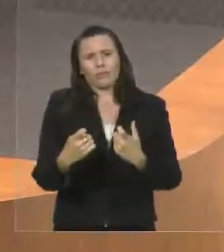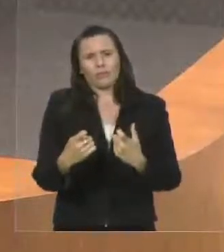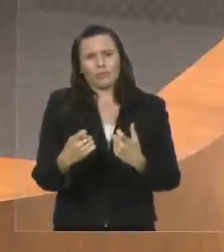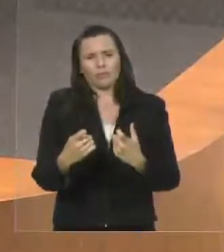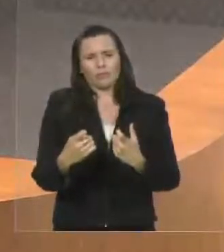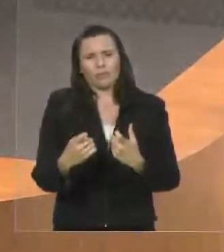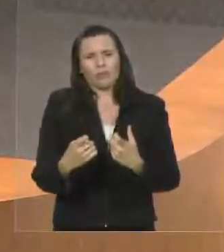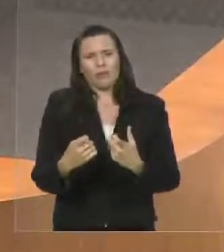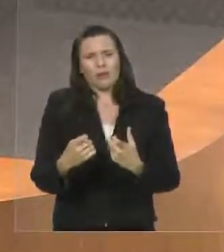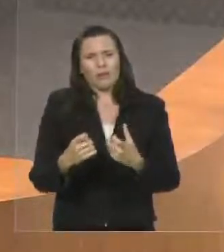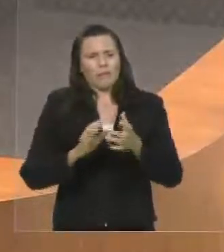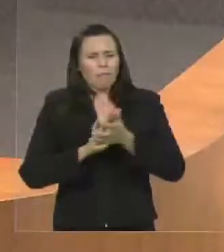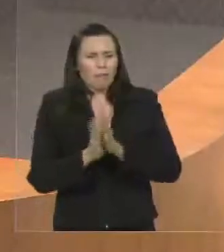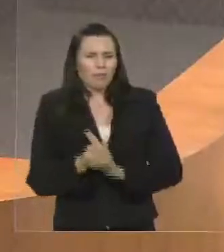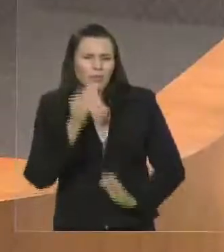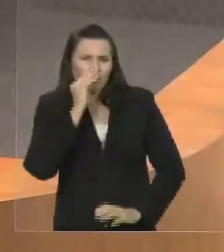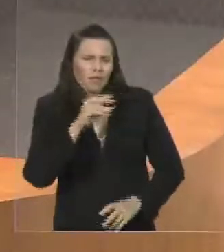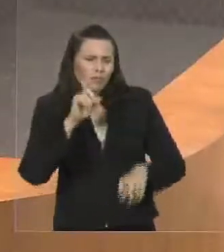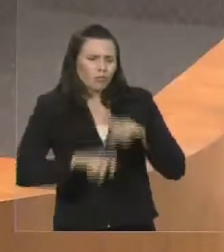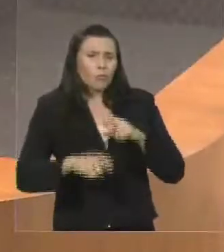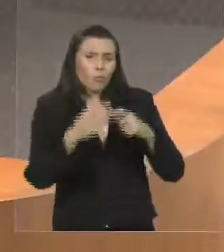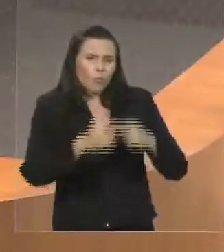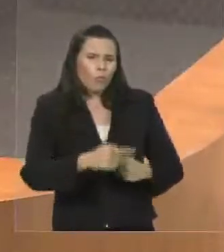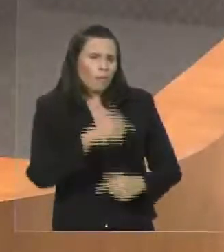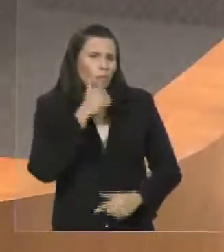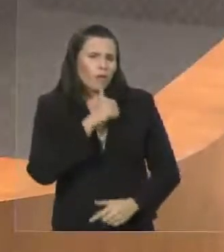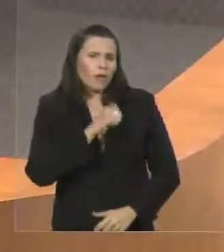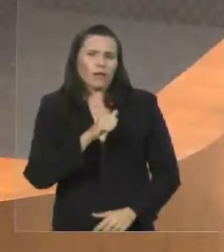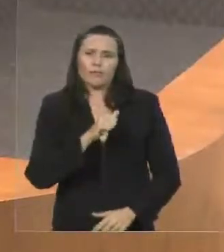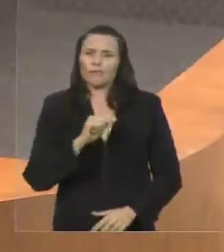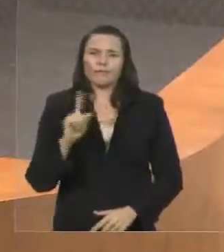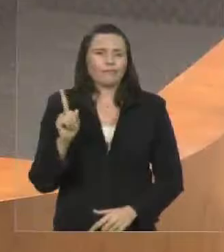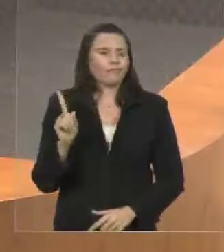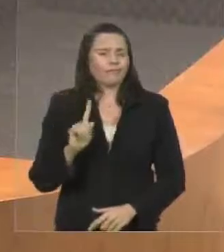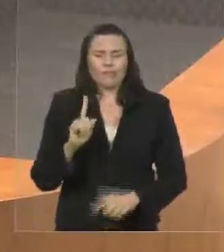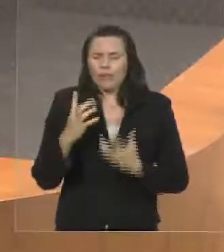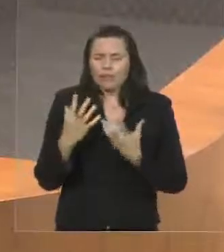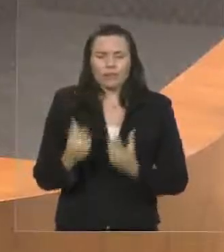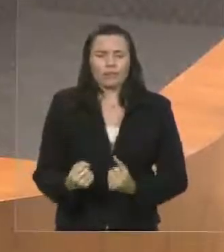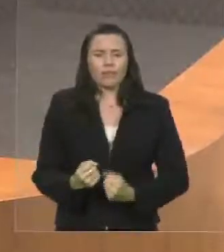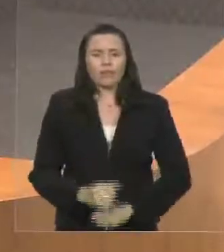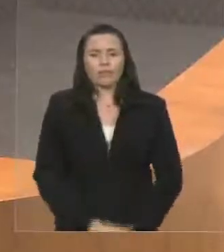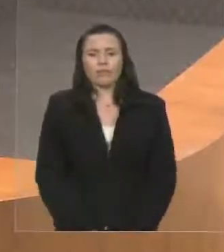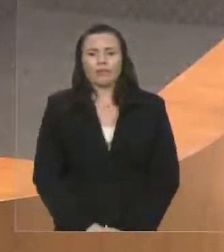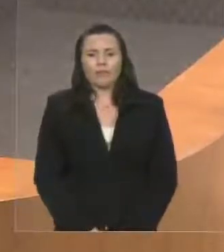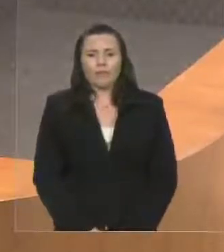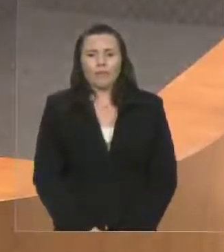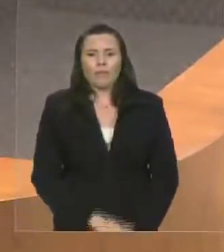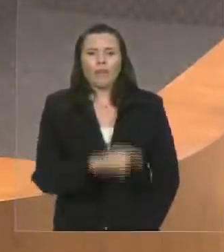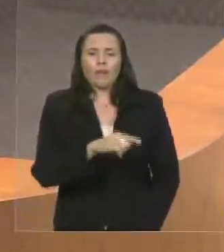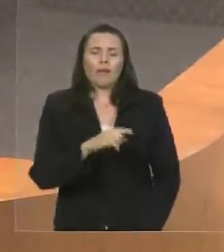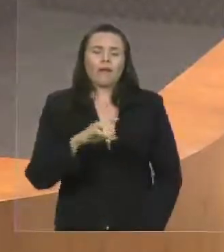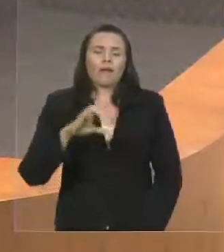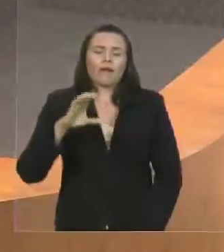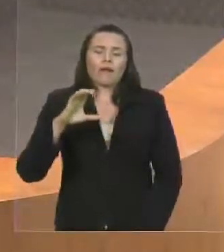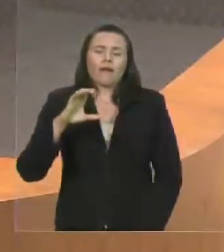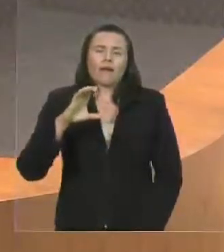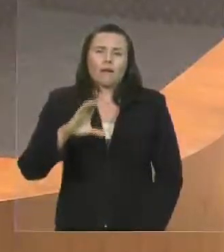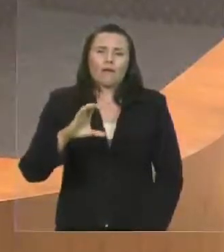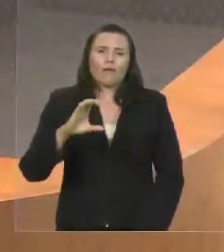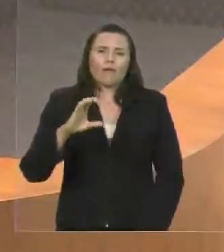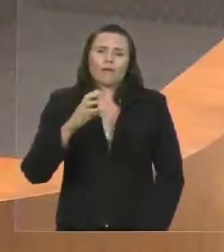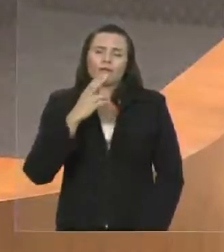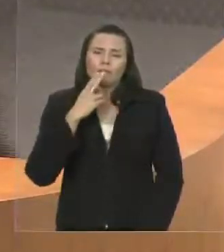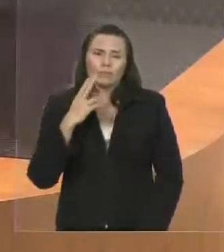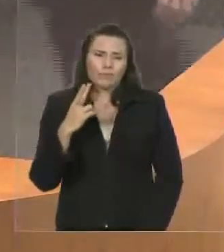sexual. Os dados disponíveis aqui em São Luís dão conta de que nas áreas do Coafuma, próximo à